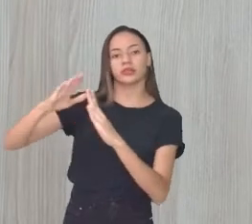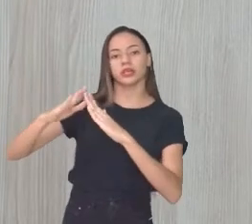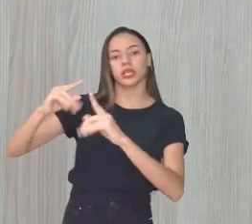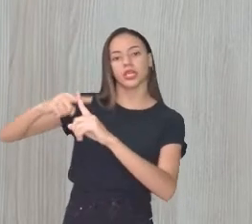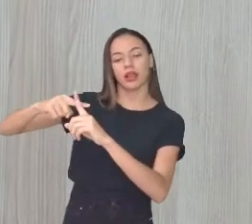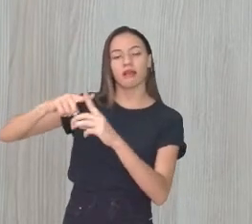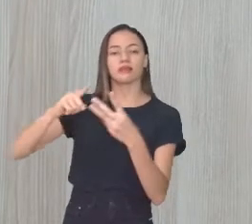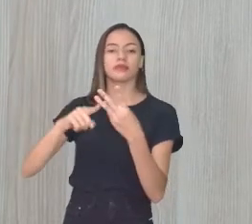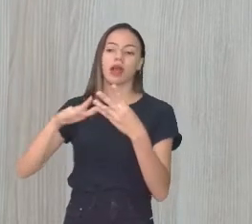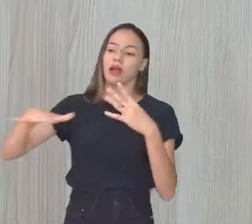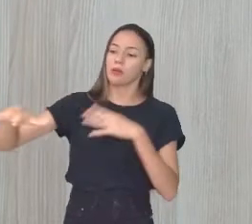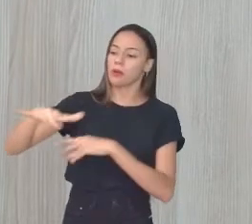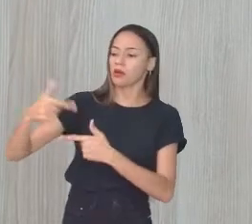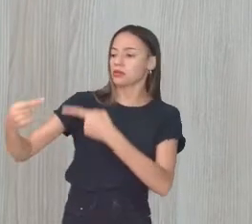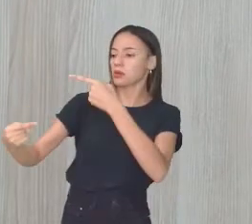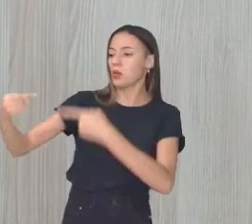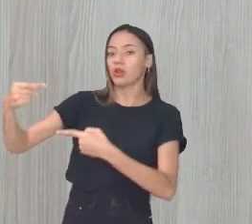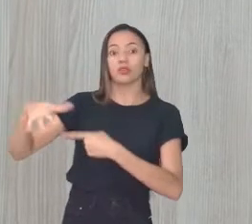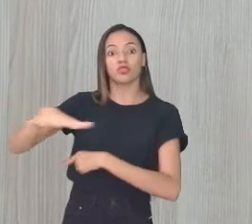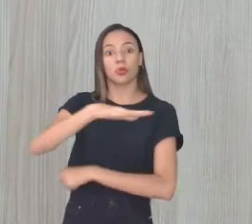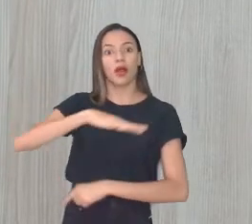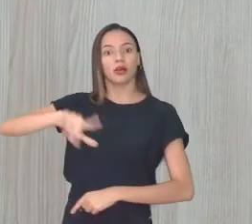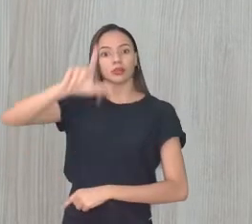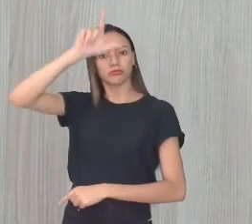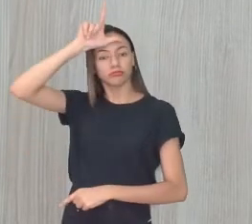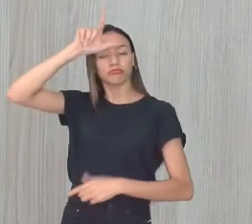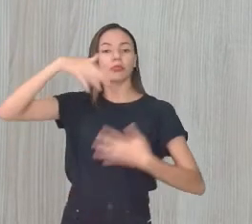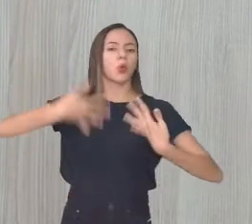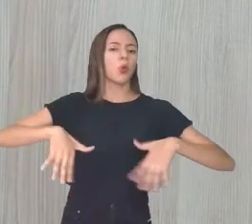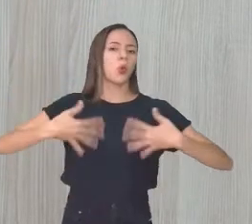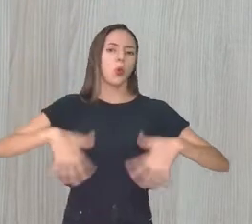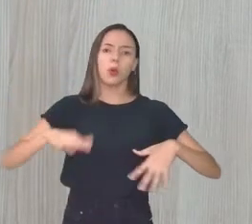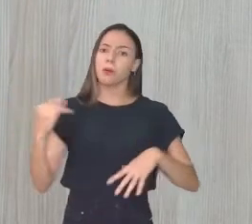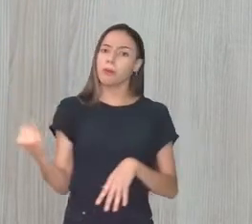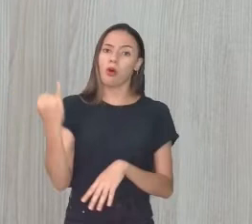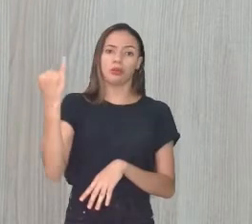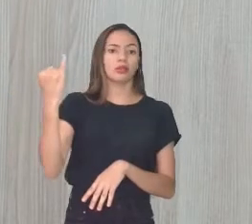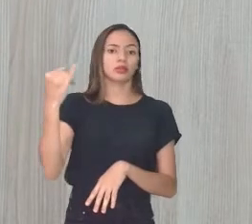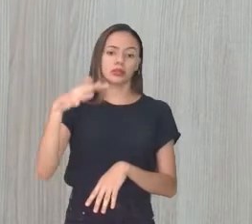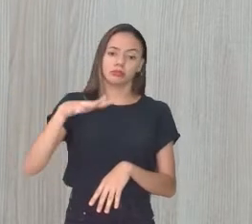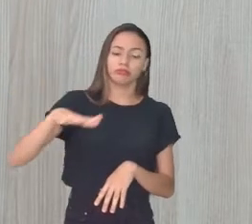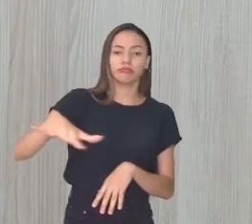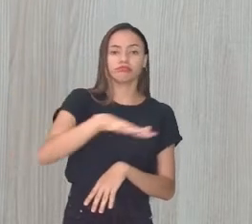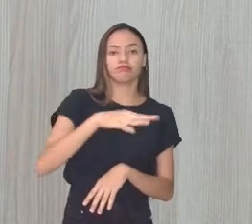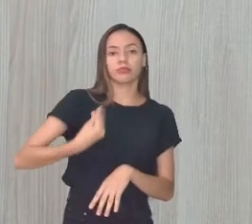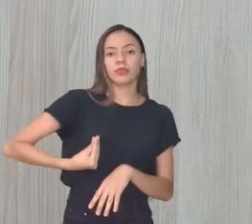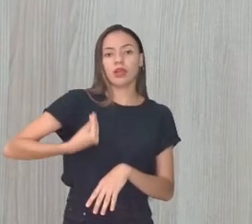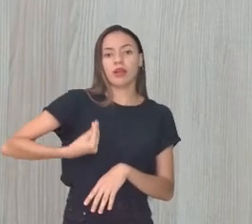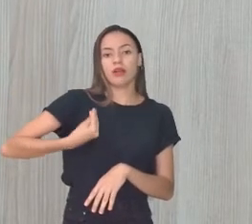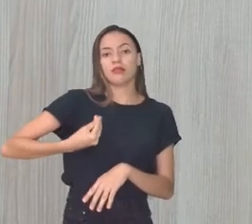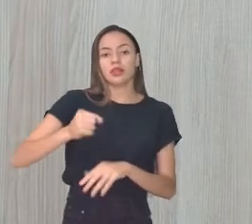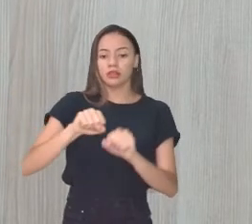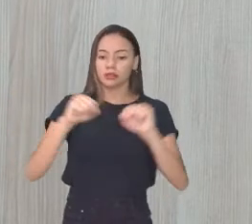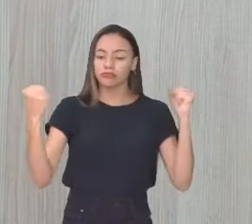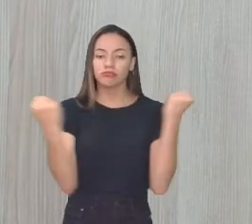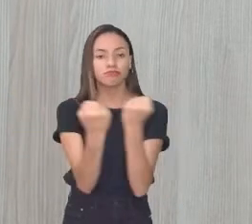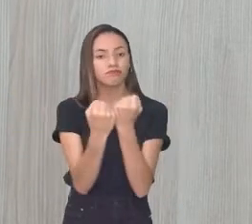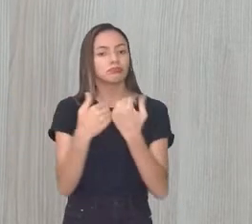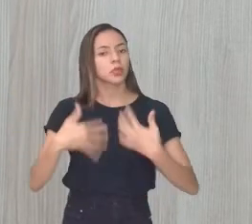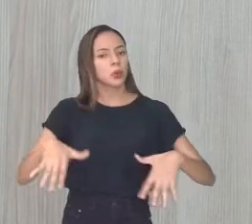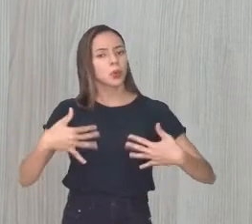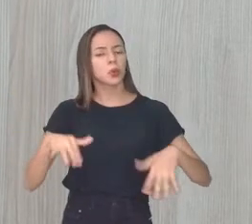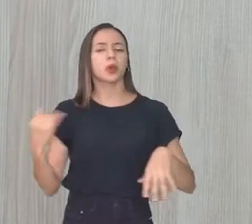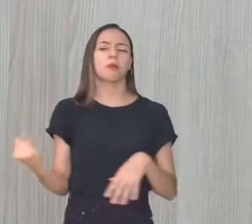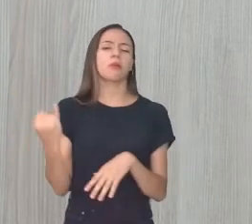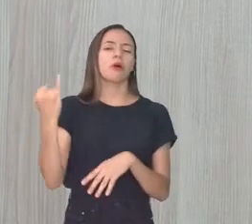política, em espaços de liderança, é importante, né, na vida em sociedade em si. É